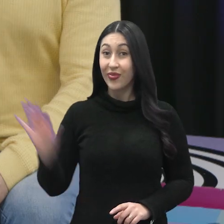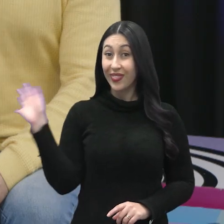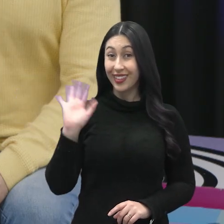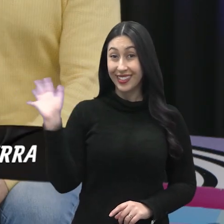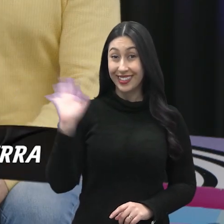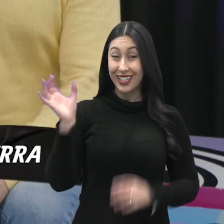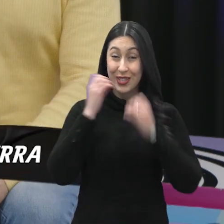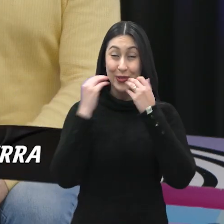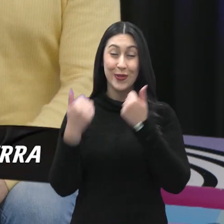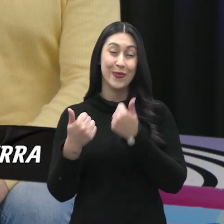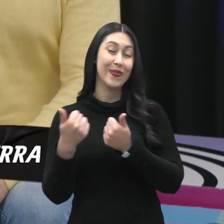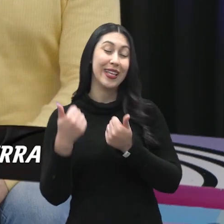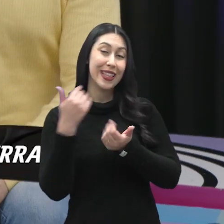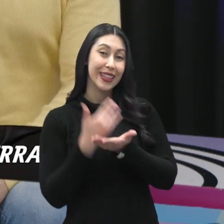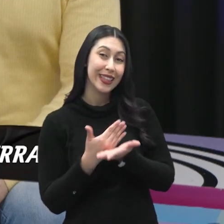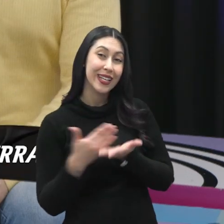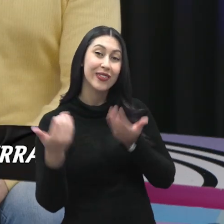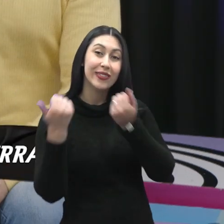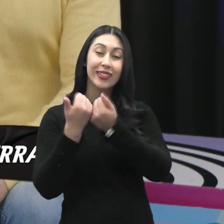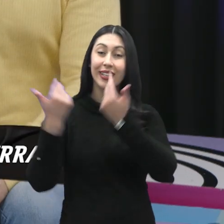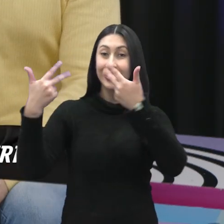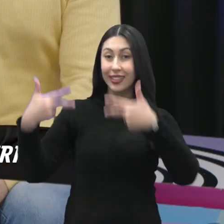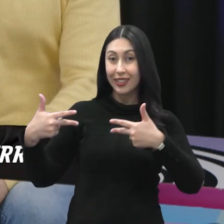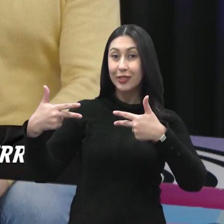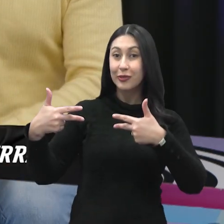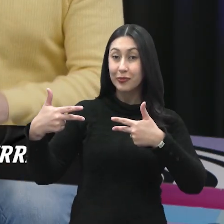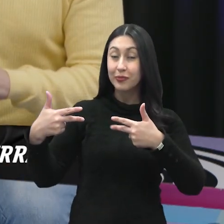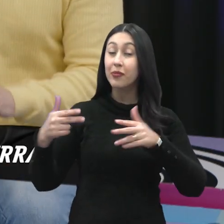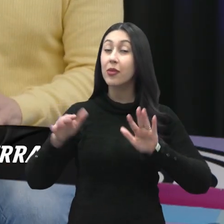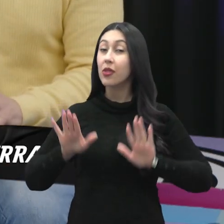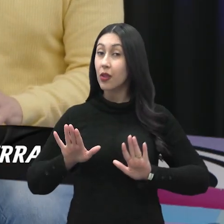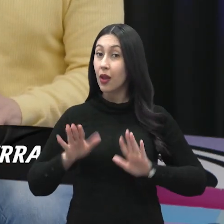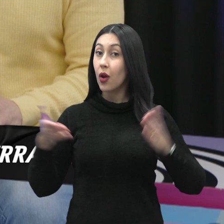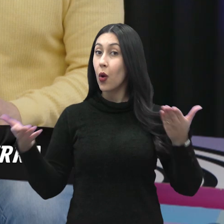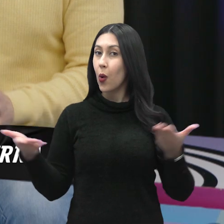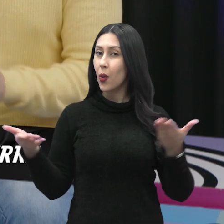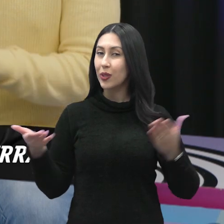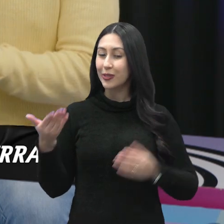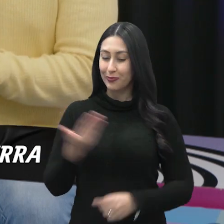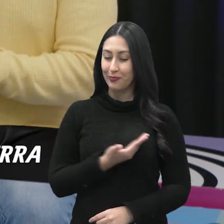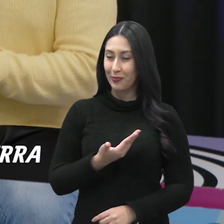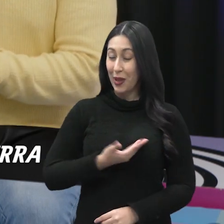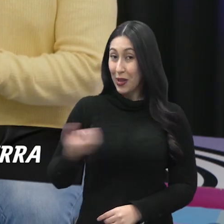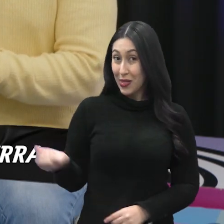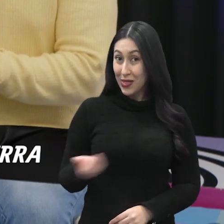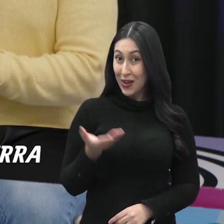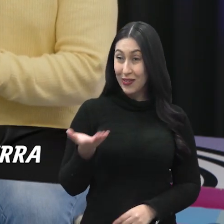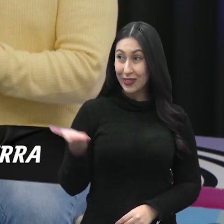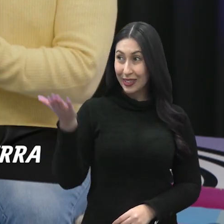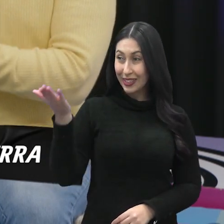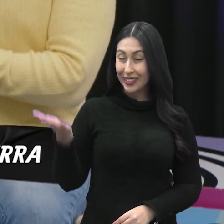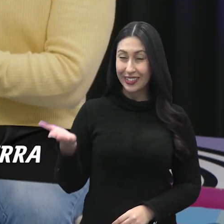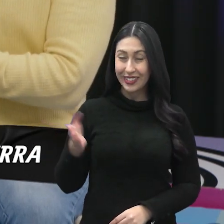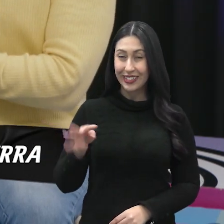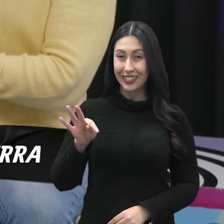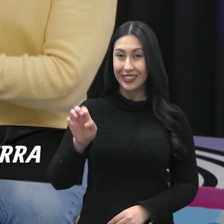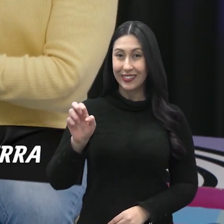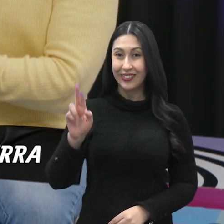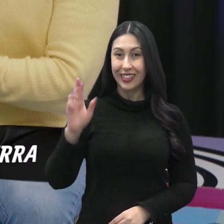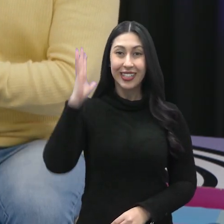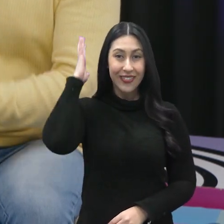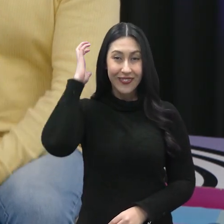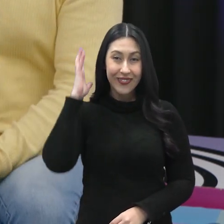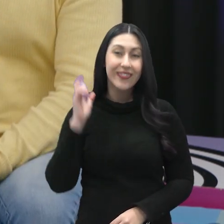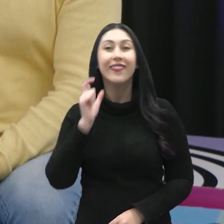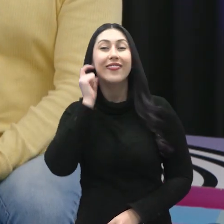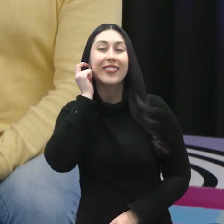E aí, pessoal, tudo bem? Tá começando agora o Tá Ligado na Cidade. Ó, hoje com minha nova companheira de apresentação, Fernanda Santos.